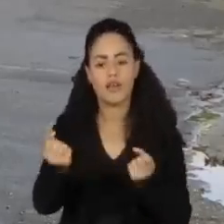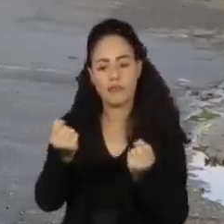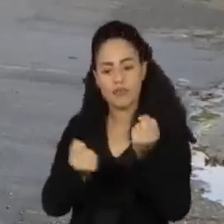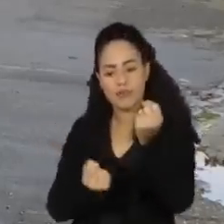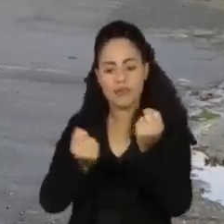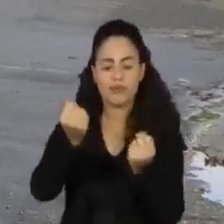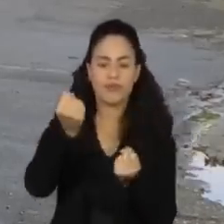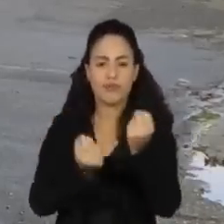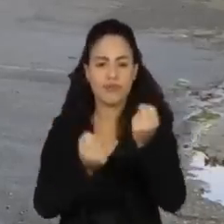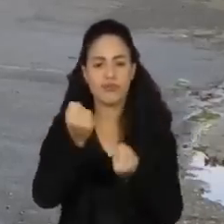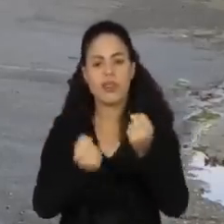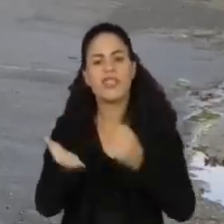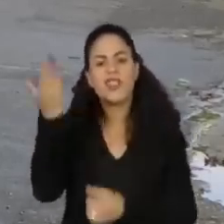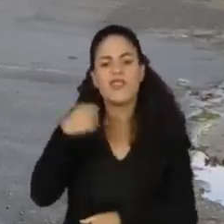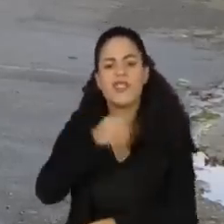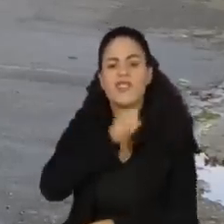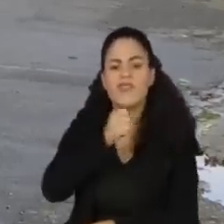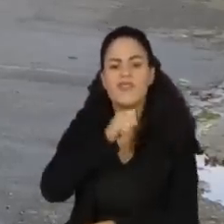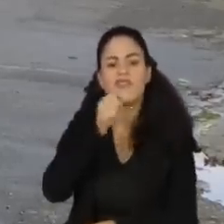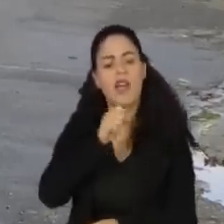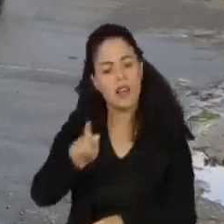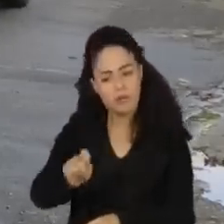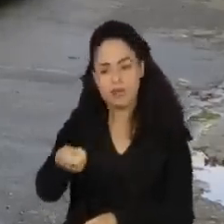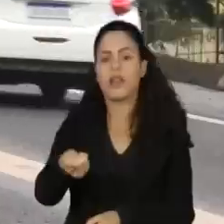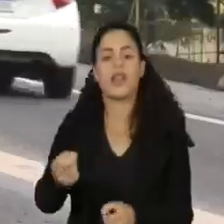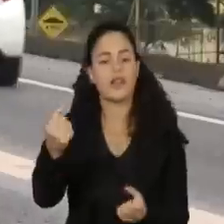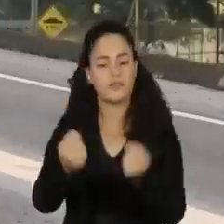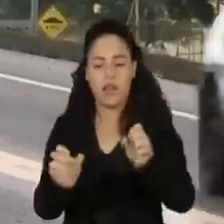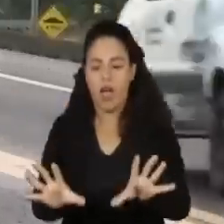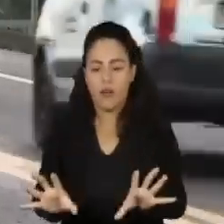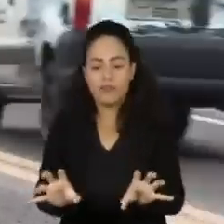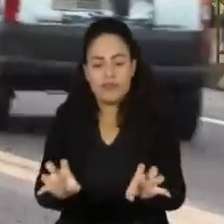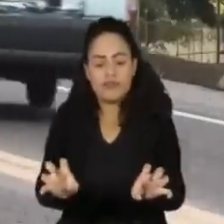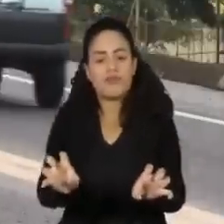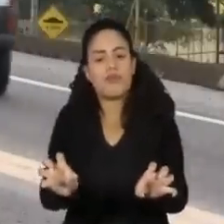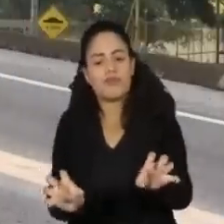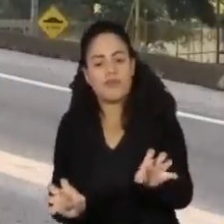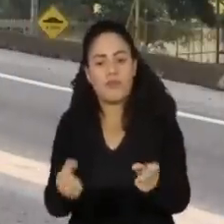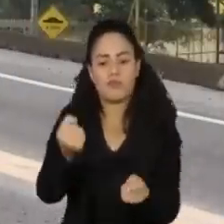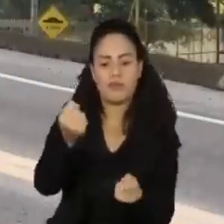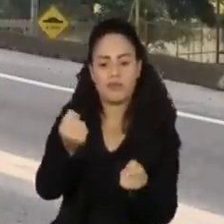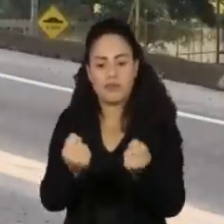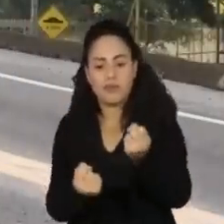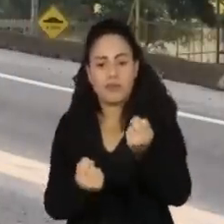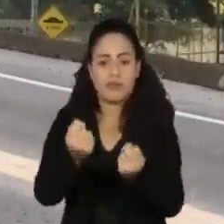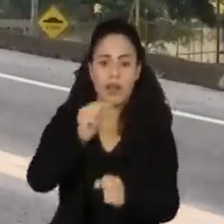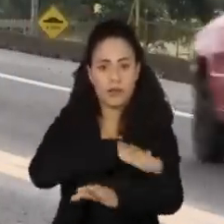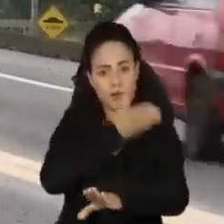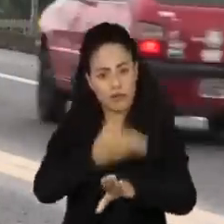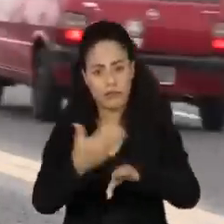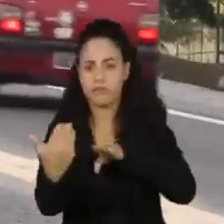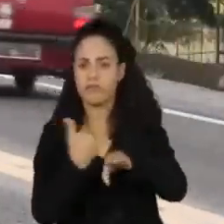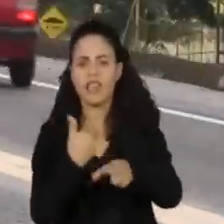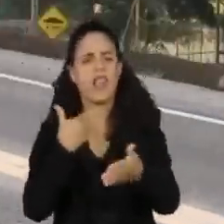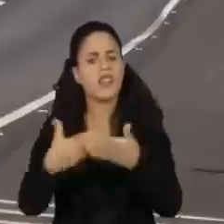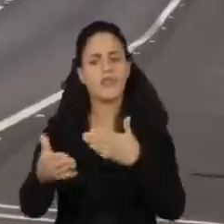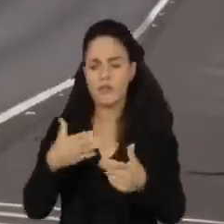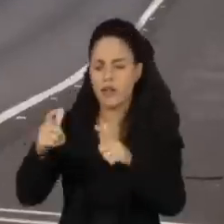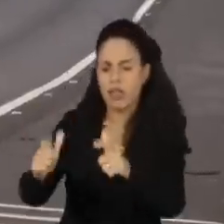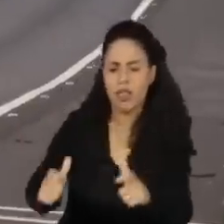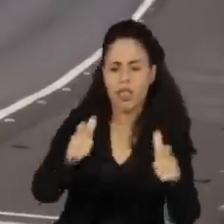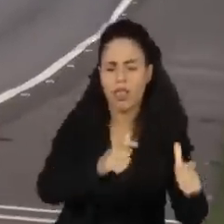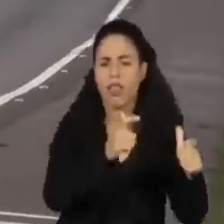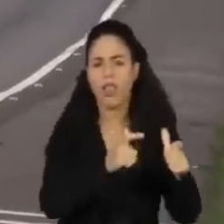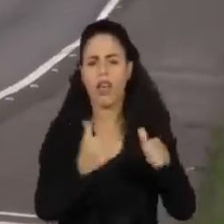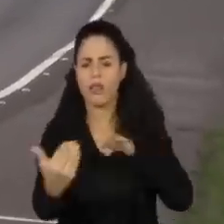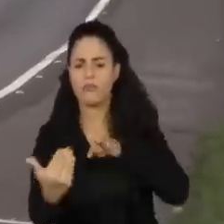tem veículo mais antigo, ligue o farol baixo e trafegue durante o dia nas rodovias. Não importa se é canteiro central, se